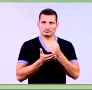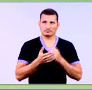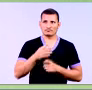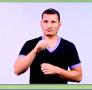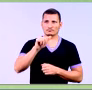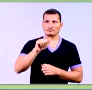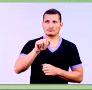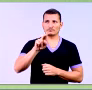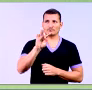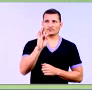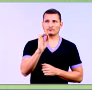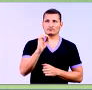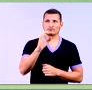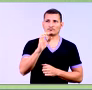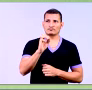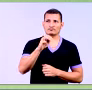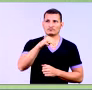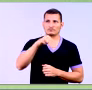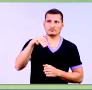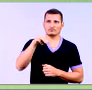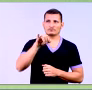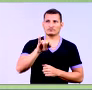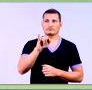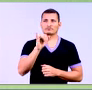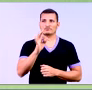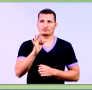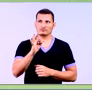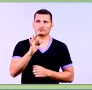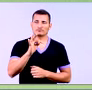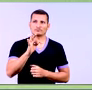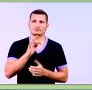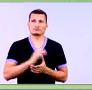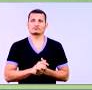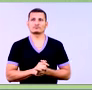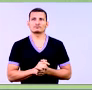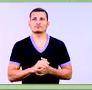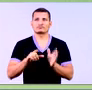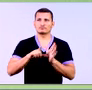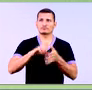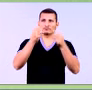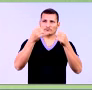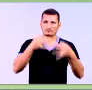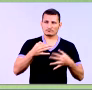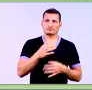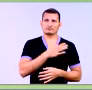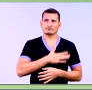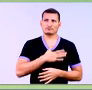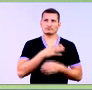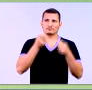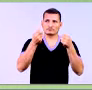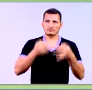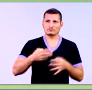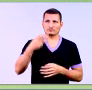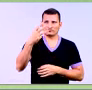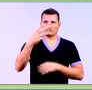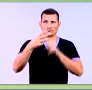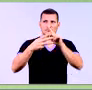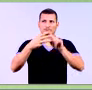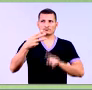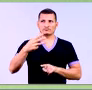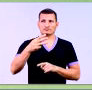auto-commit. Então, antes de eu explicar o auto-commit, eu gostaria de explicar 3 comandos. O comando start